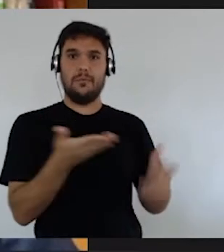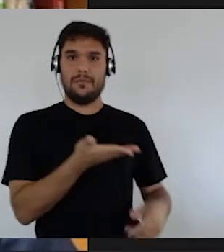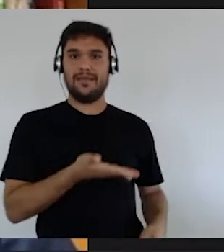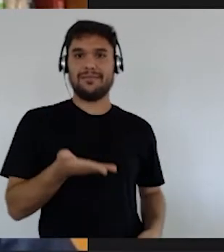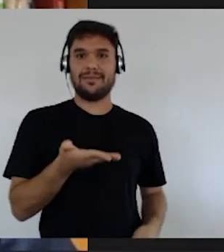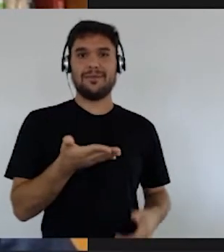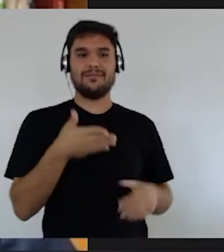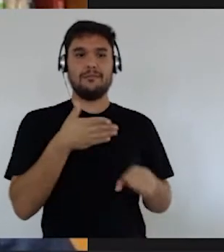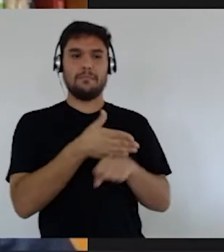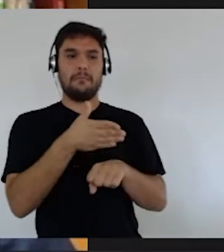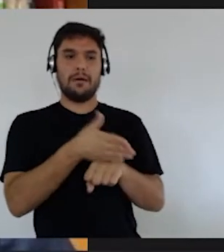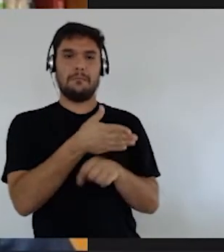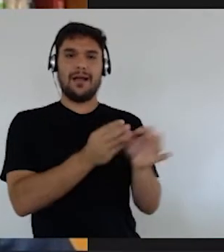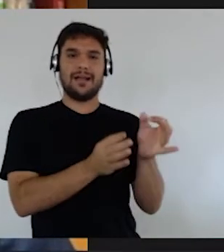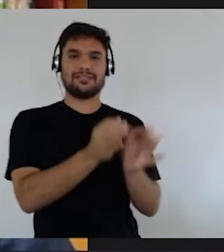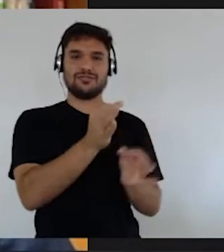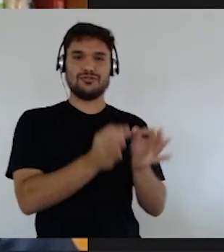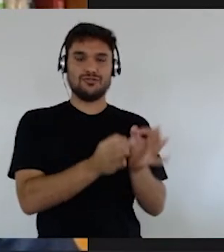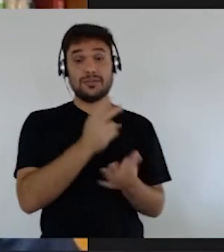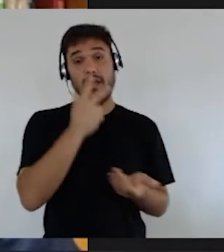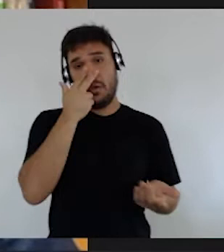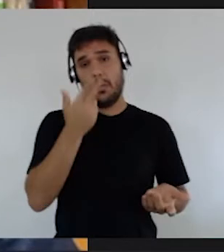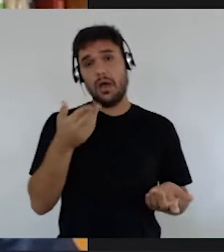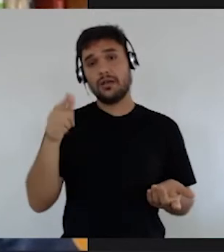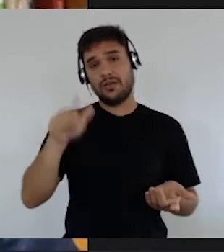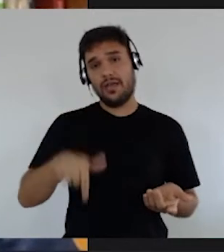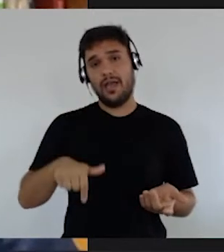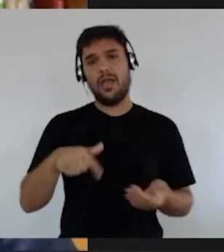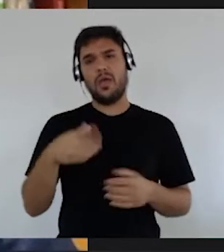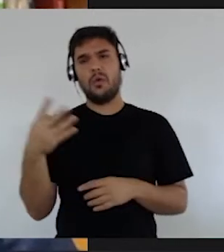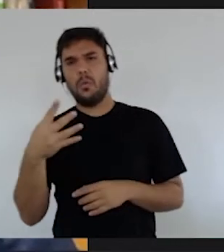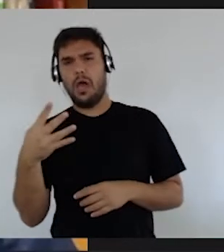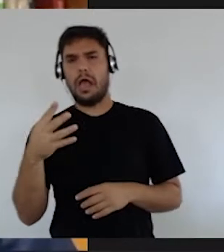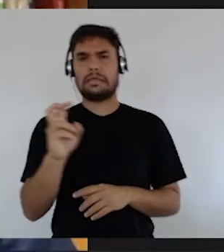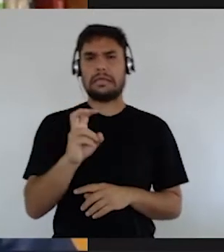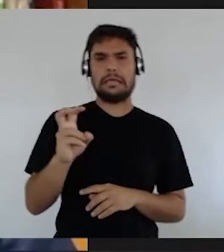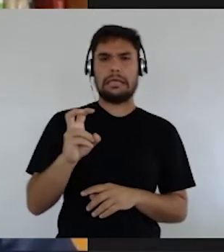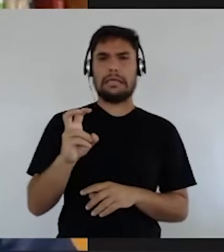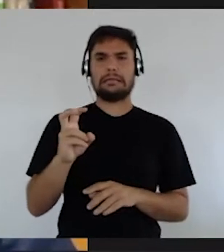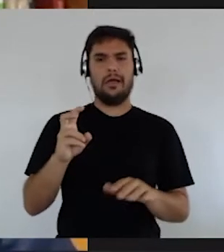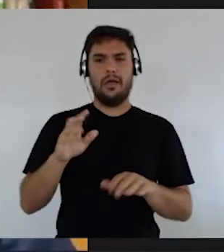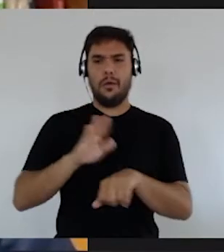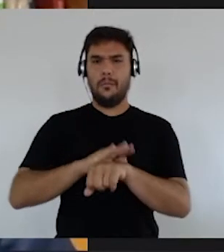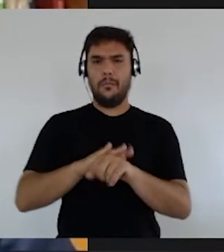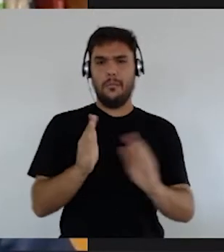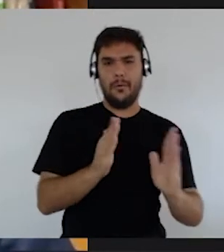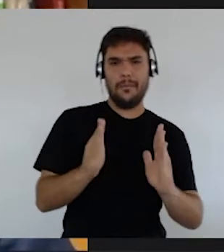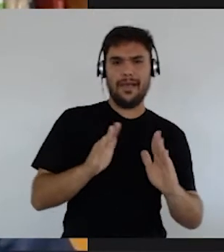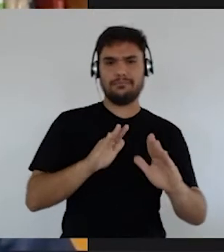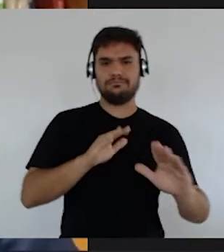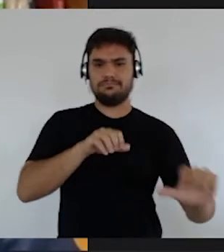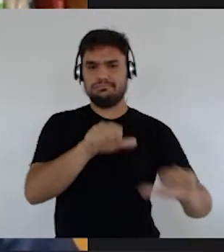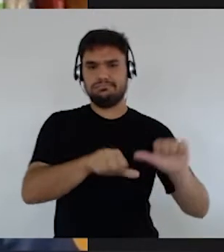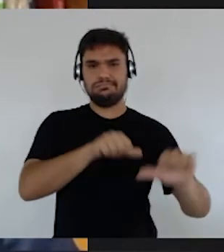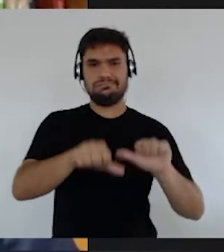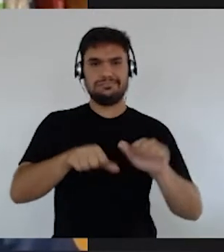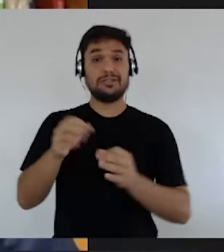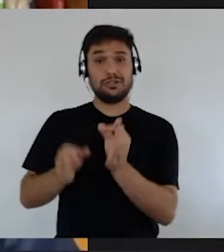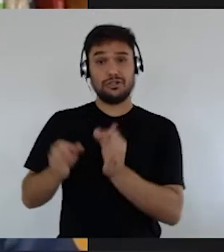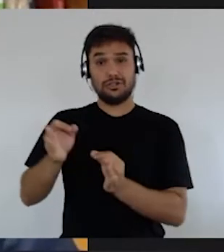de acesso à justiça, eu diria uma quarta ou quinta onda renovatória de acesso à justiça